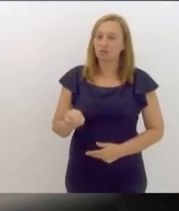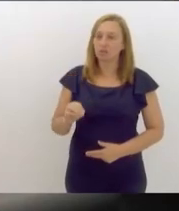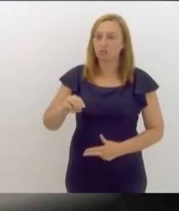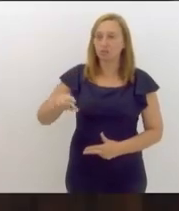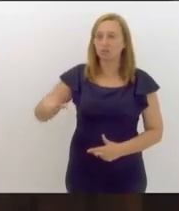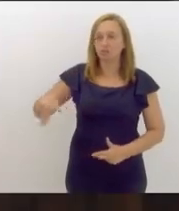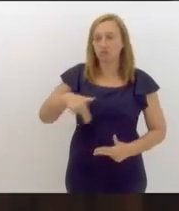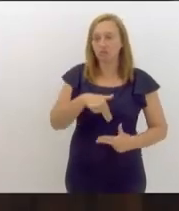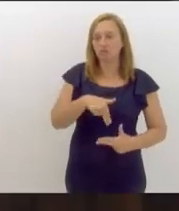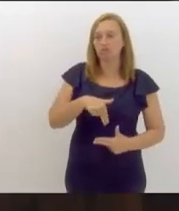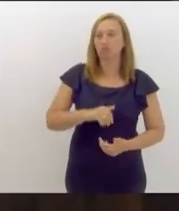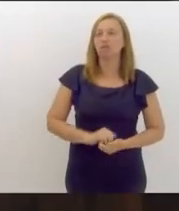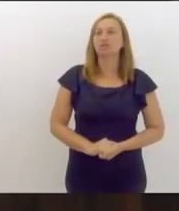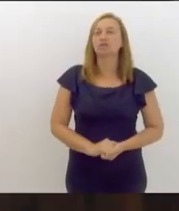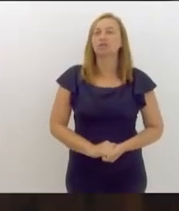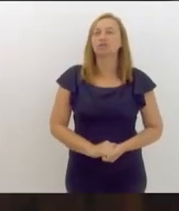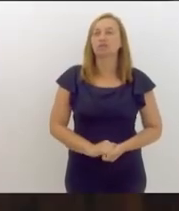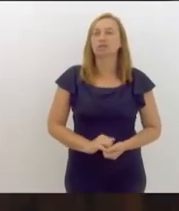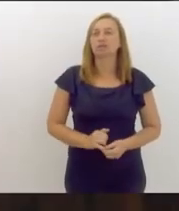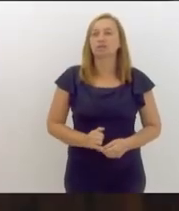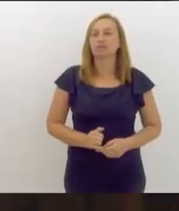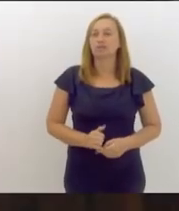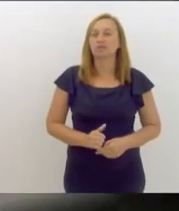Deputado Marcelo Dino